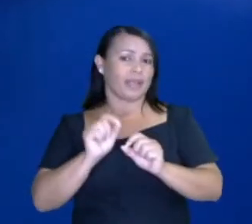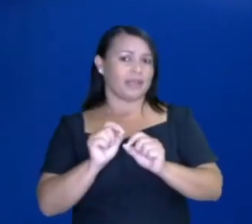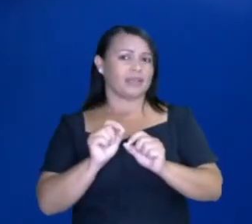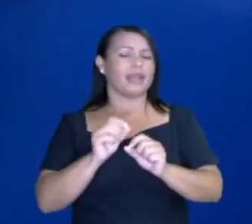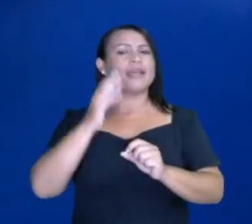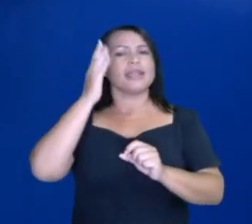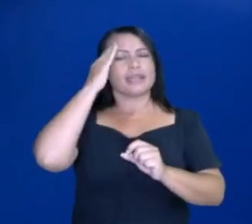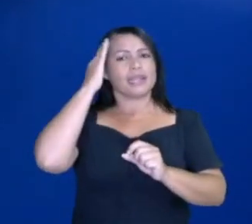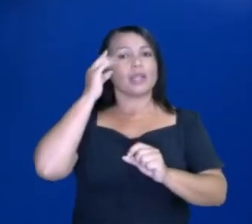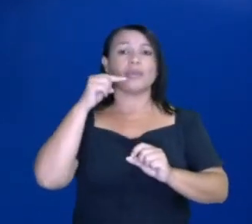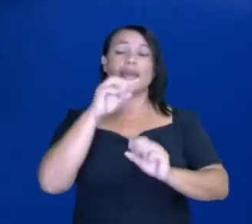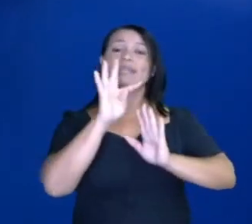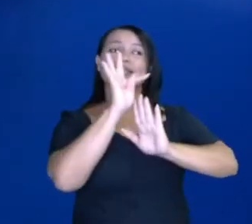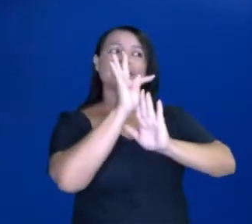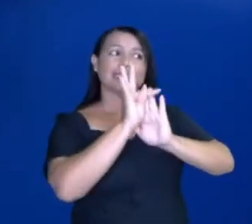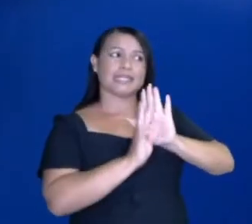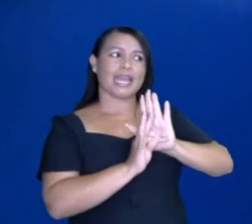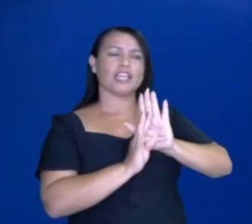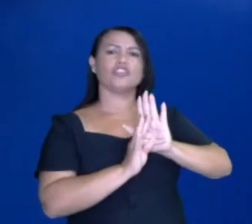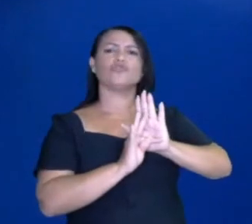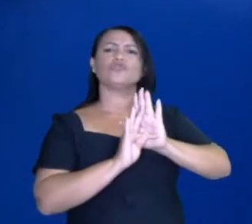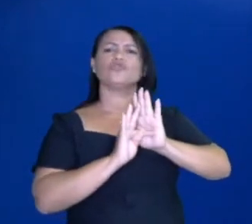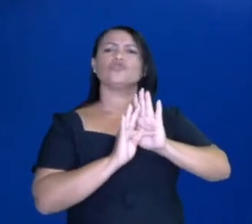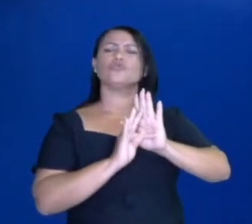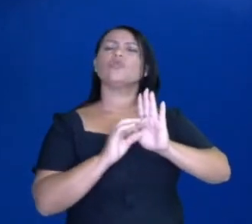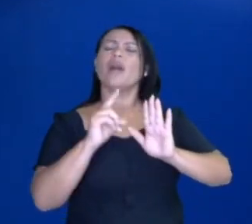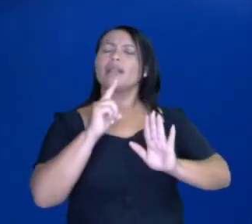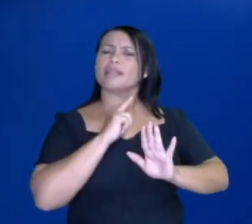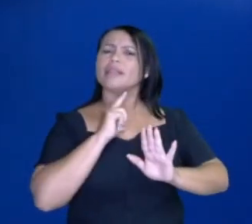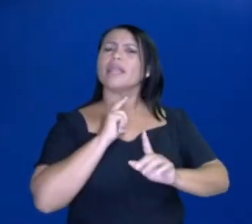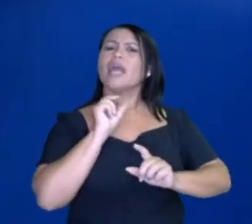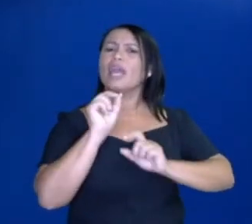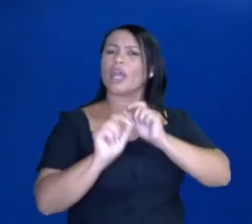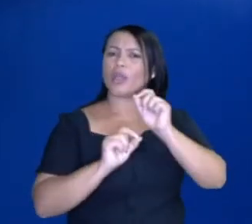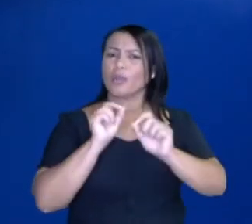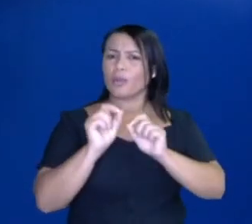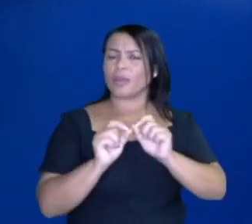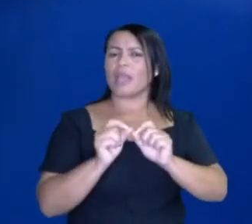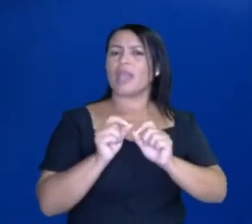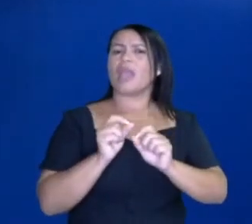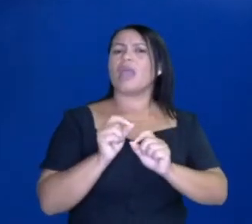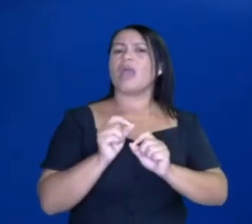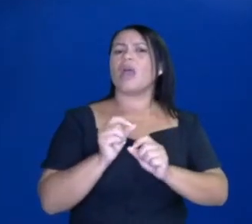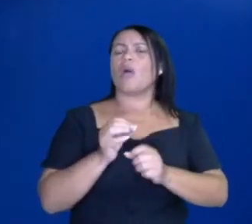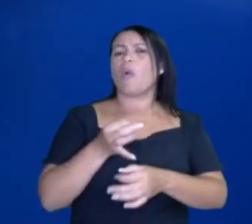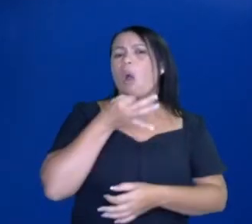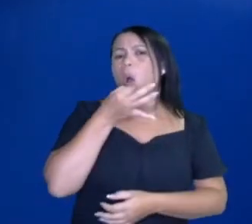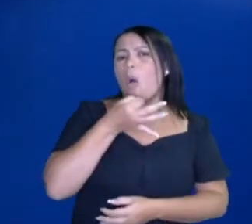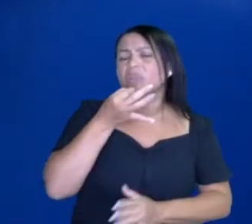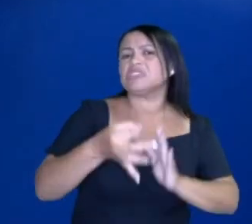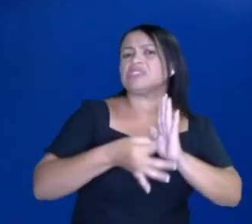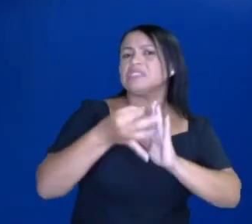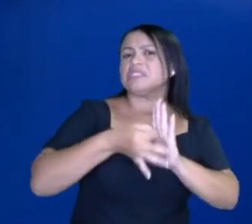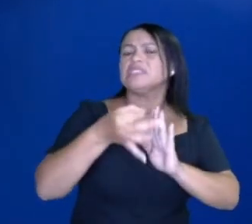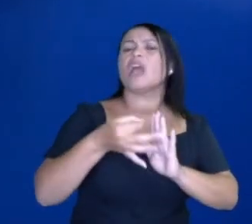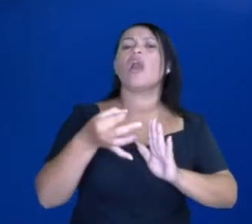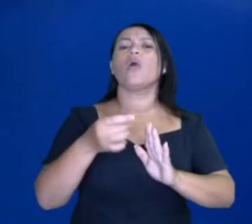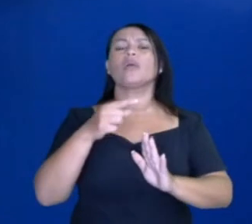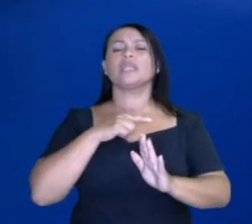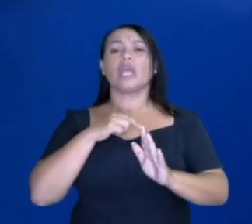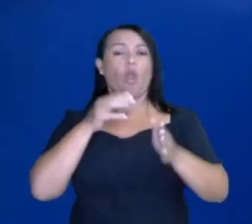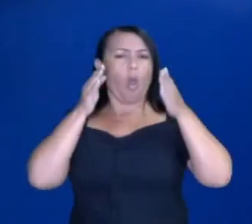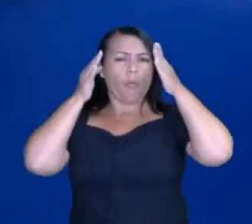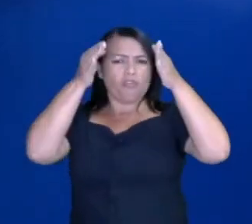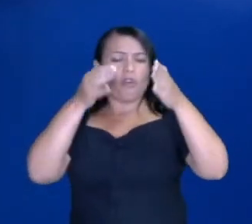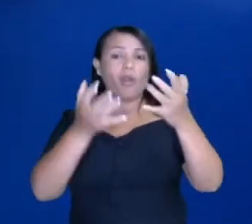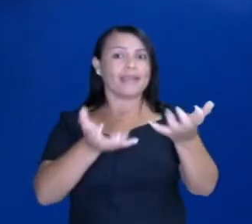que este texto, ele traz uma crítica que tem como foco o quê? Que eles querem que o